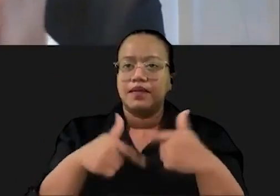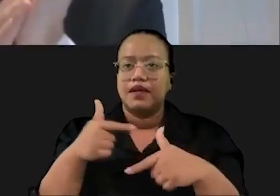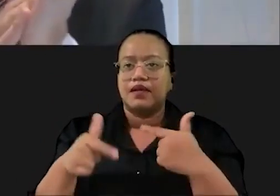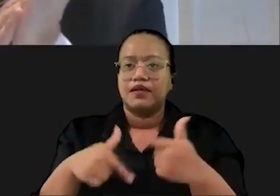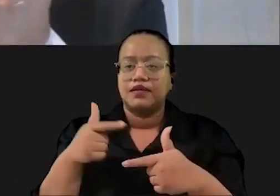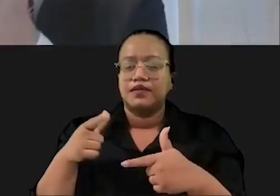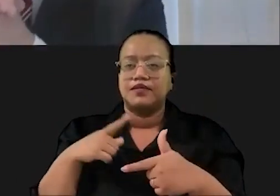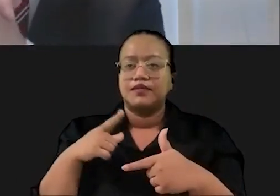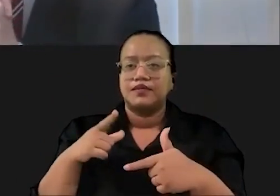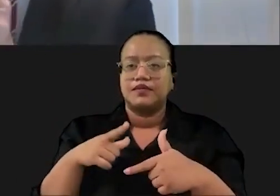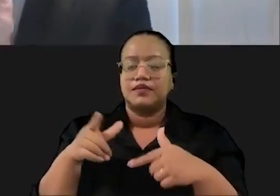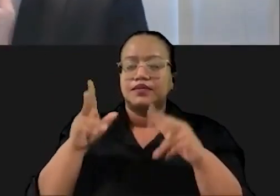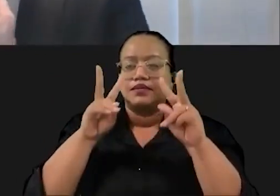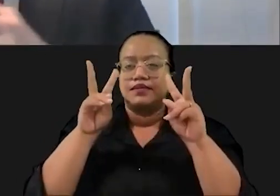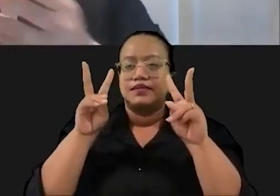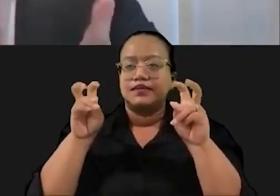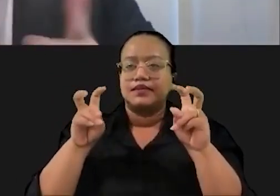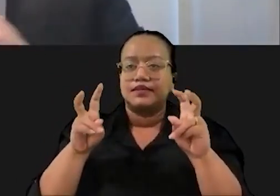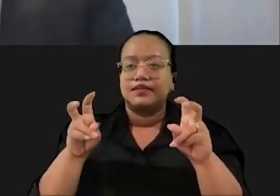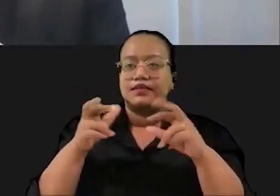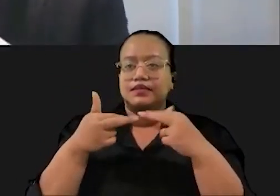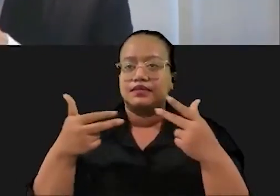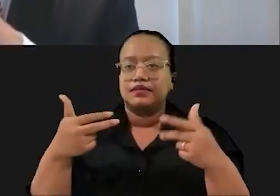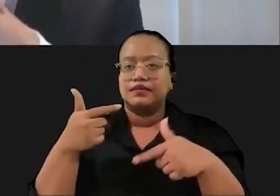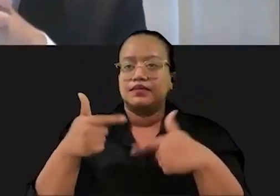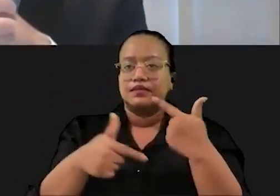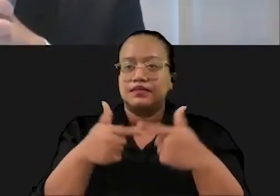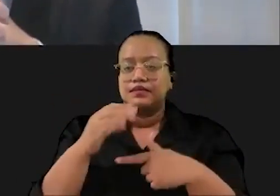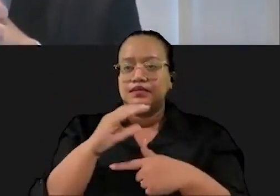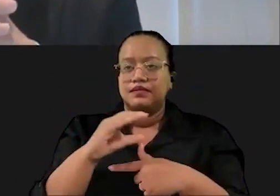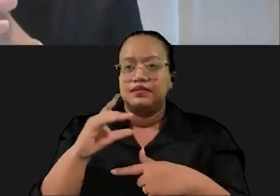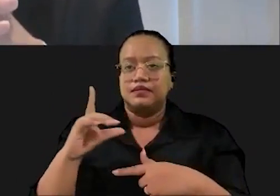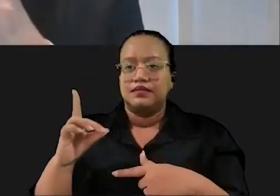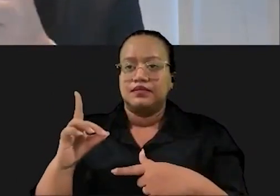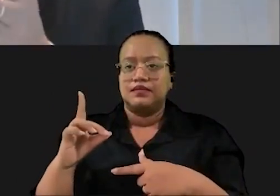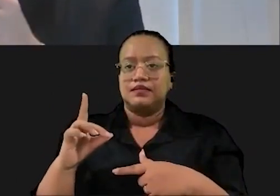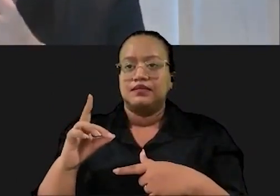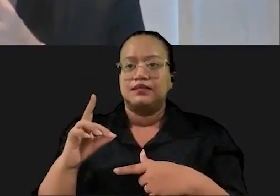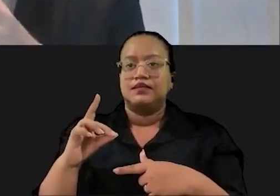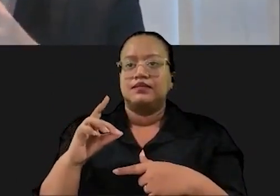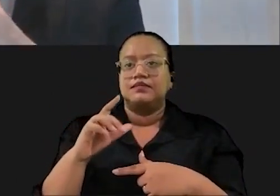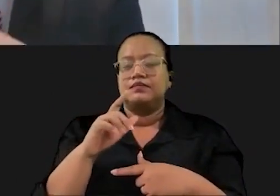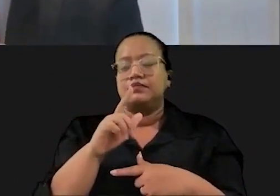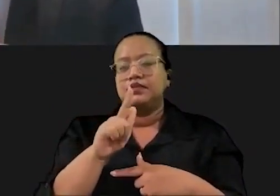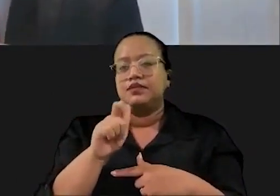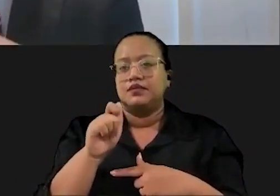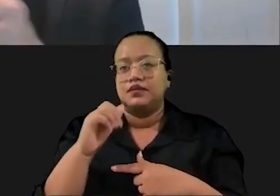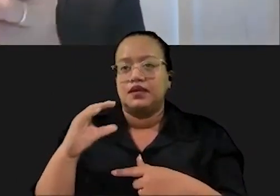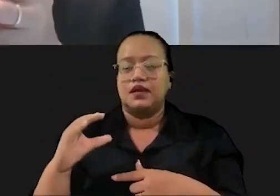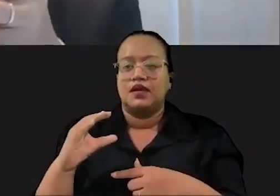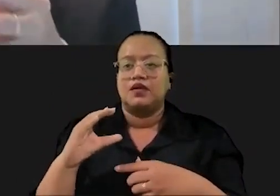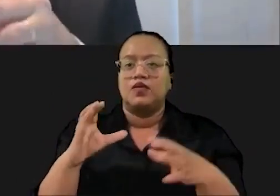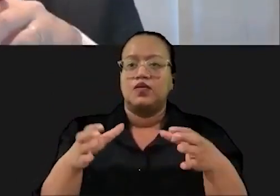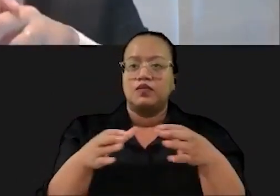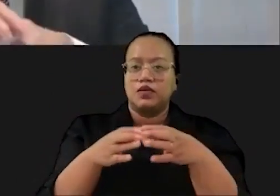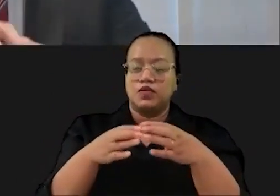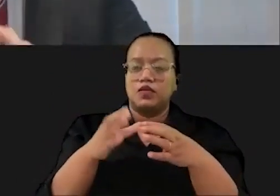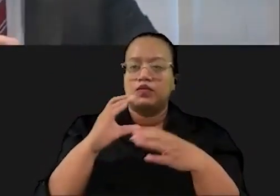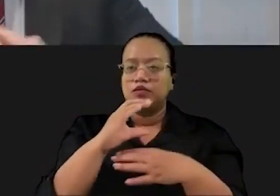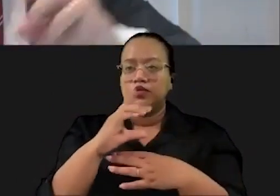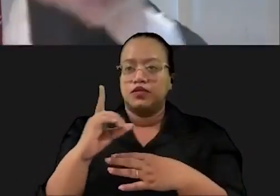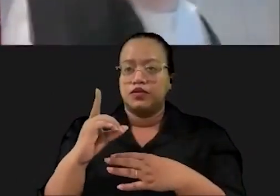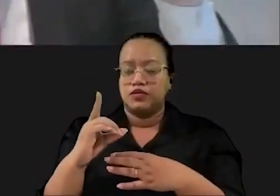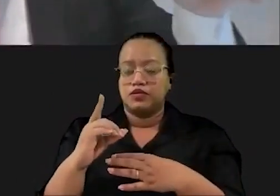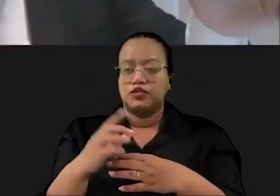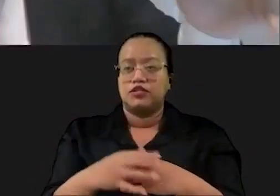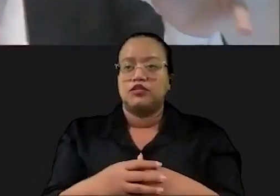coordenados pelo GACO, pelo nosso gabinete da coordenadoria, eles foram expandidos para toda a terceira região. Então, de